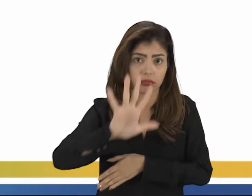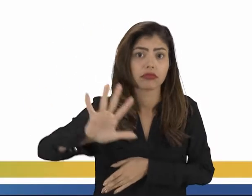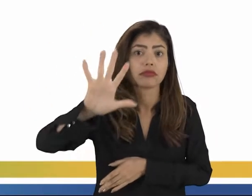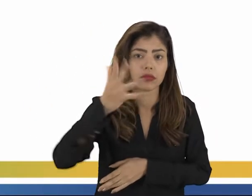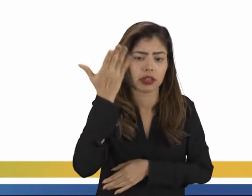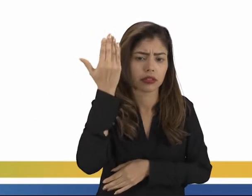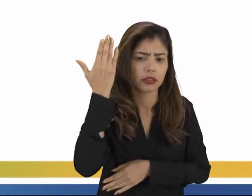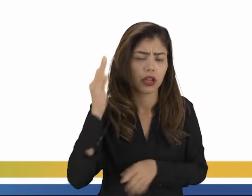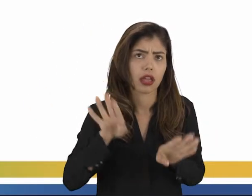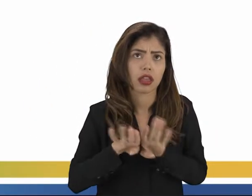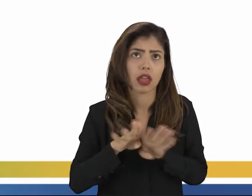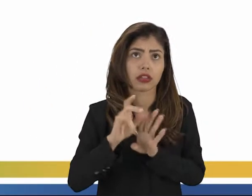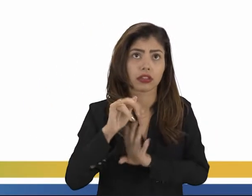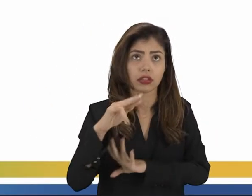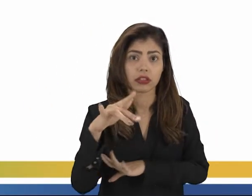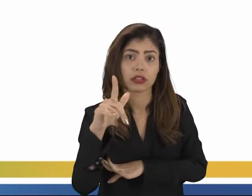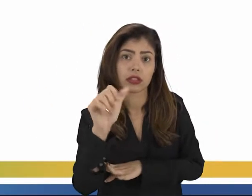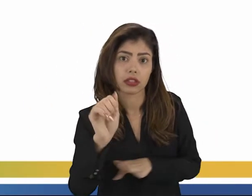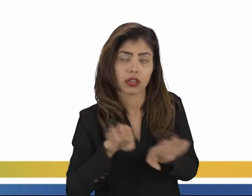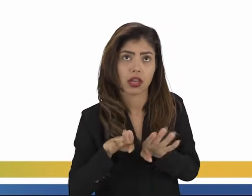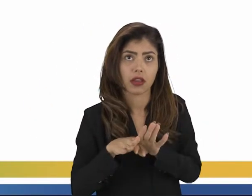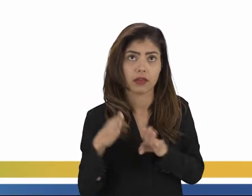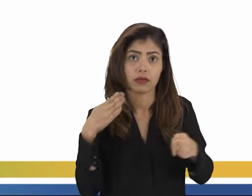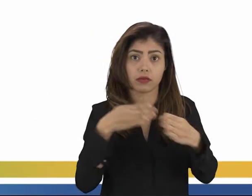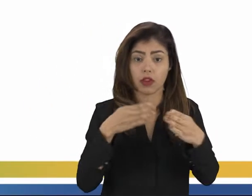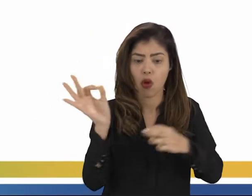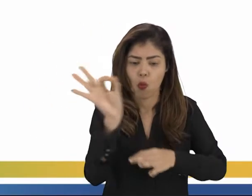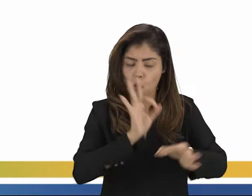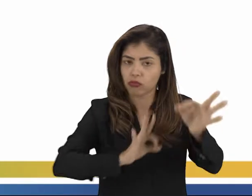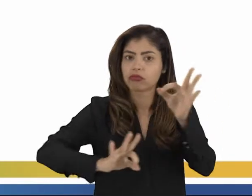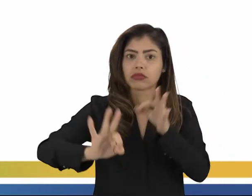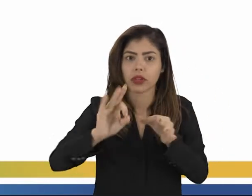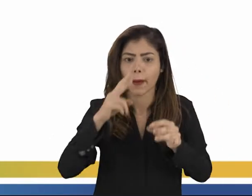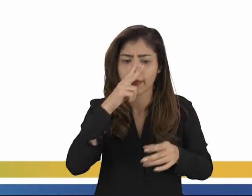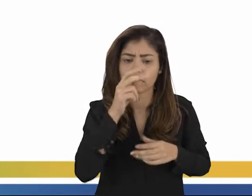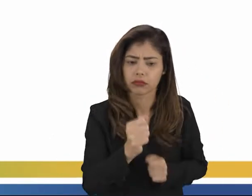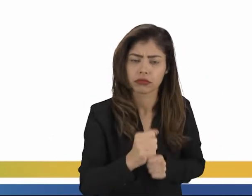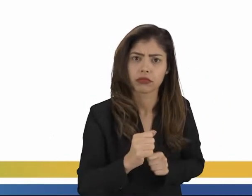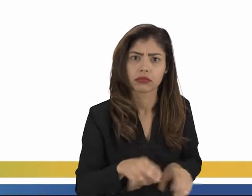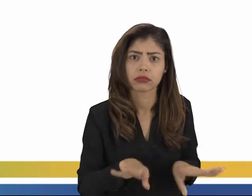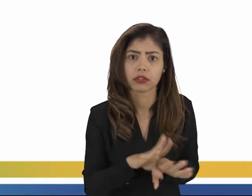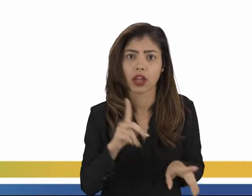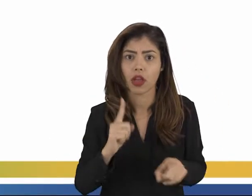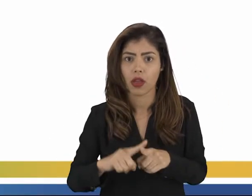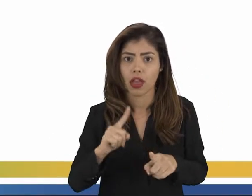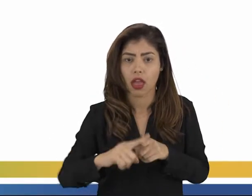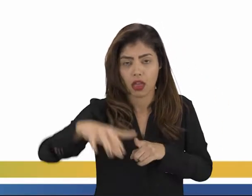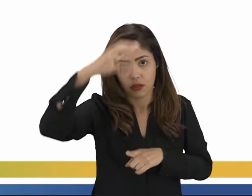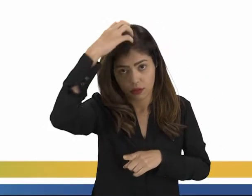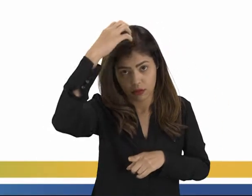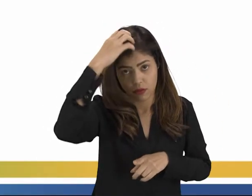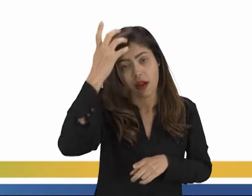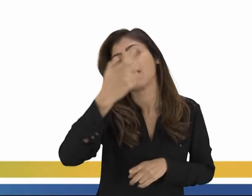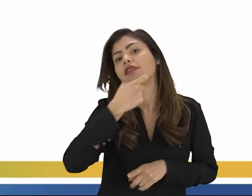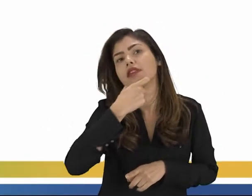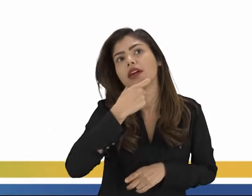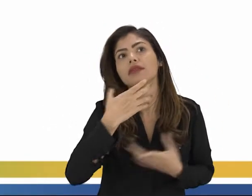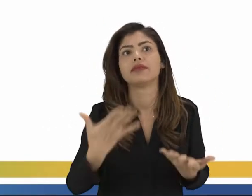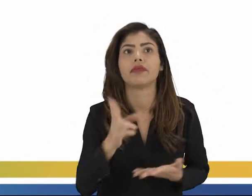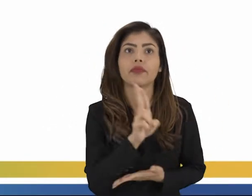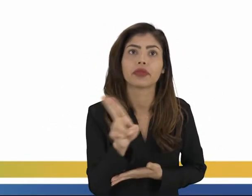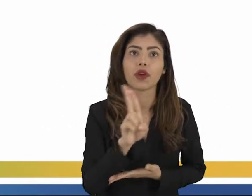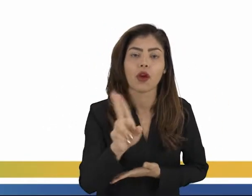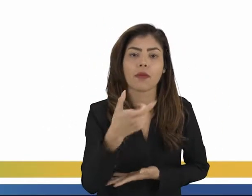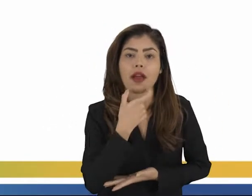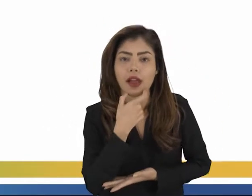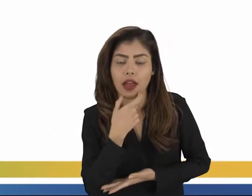das Antilhas, e isso vai ser sobretaxado, controlado de uma maneira pesada pela coroa inglesa, né? Esses nomes em